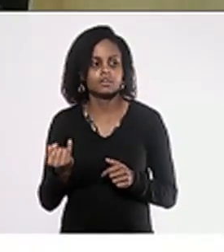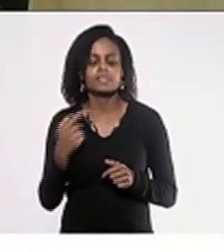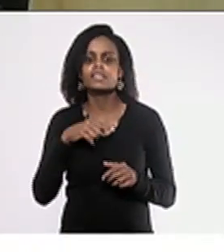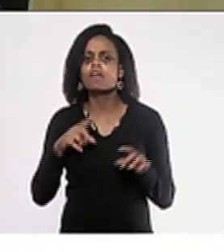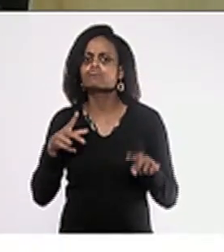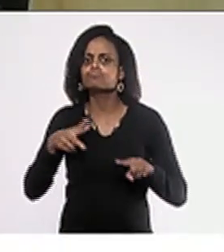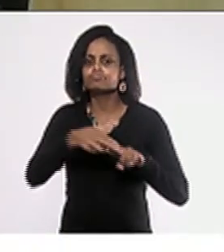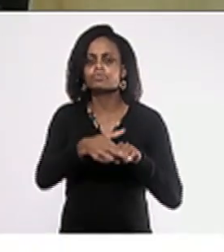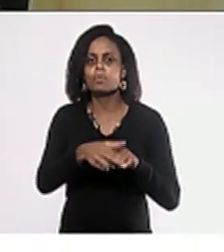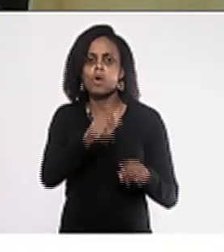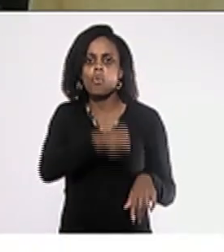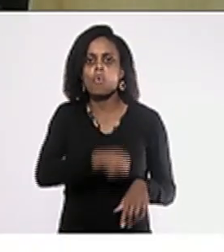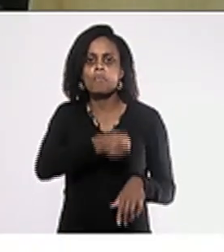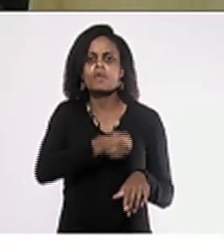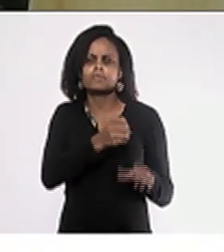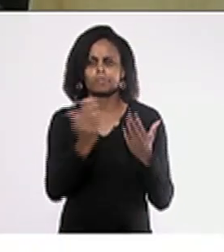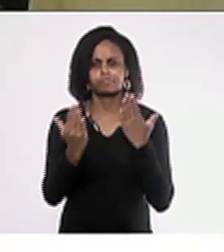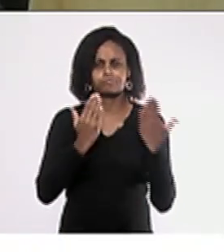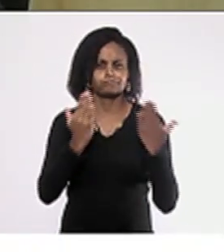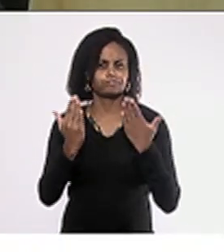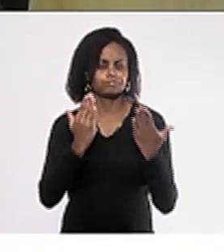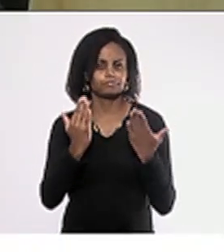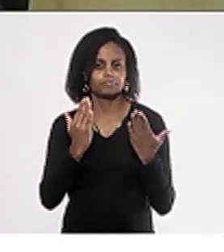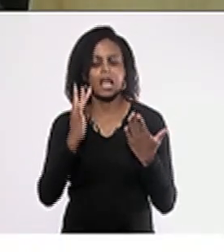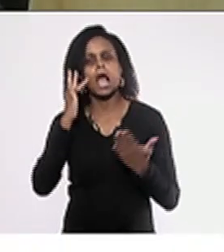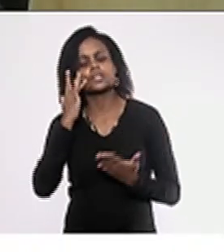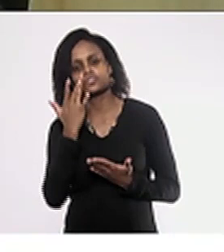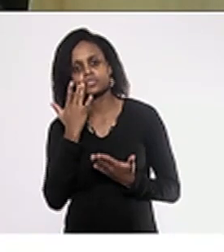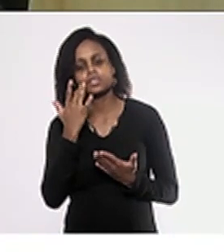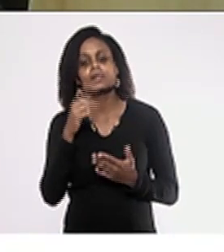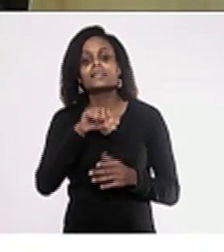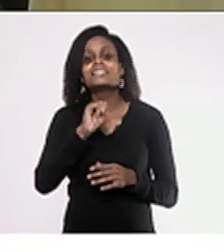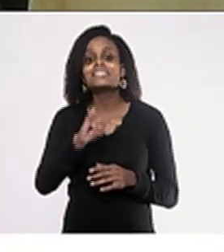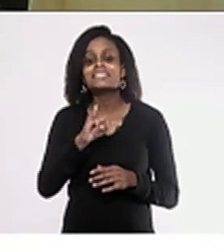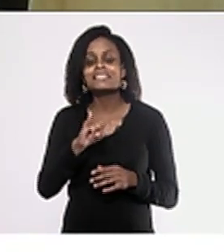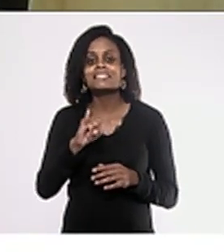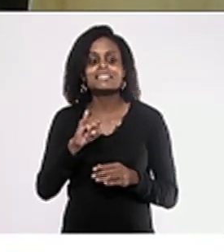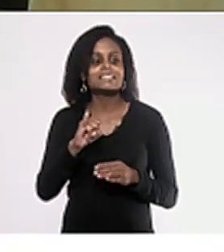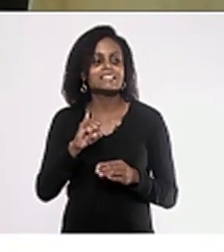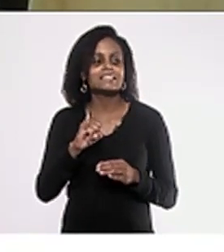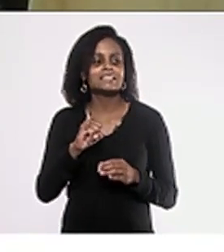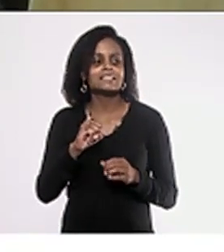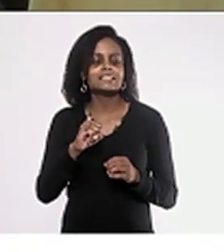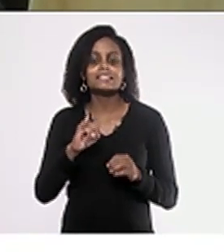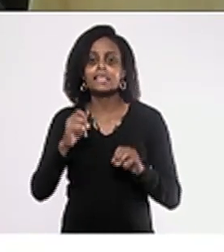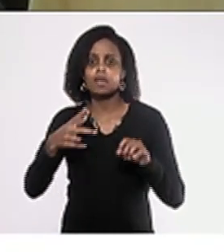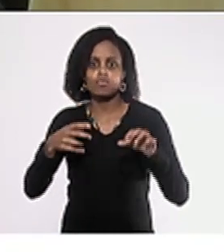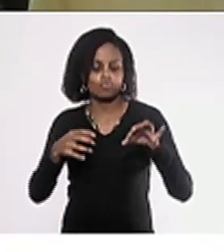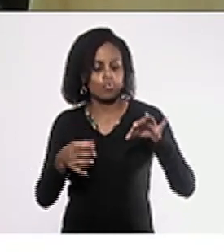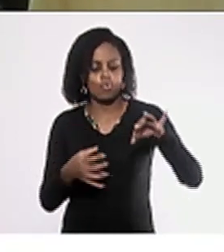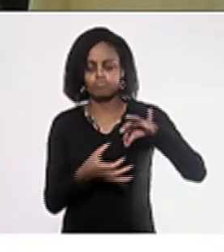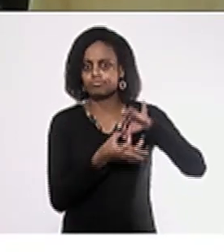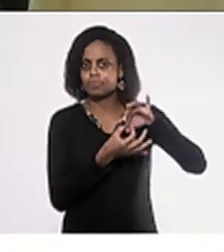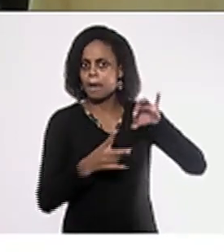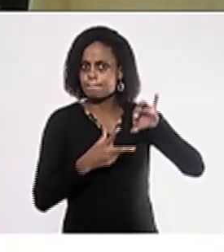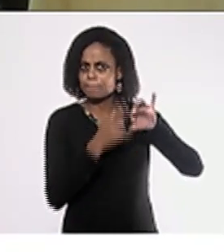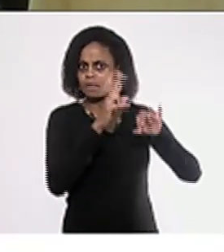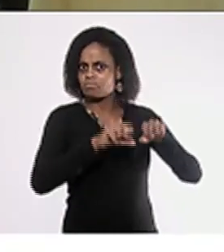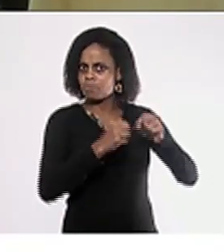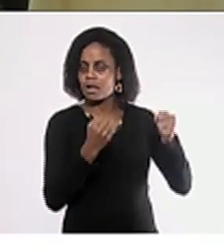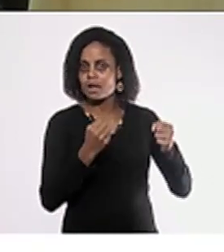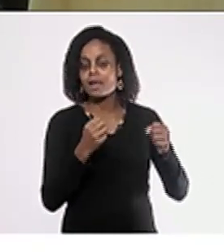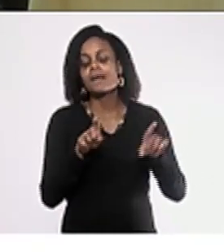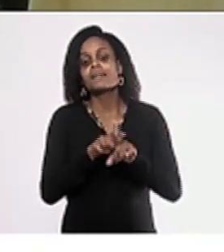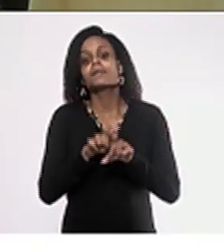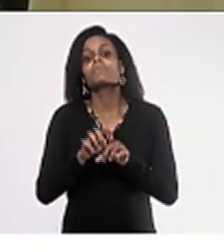a cobrança por estimativa em casos de possível rompimento de lacre ou até mesmo suspeita